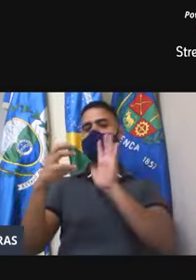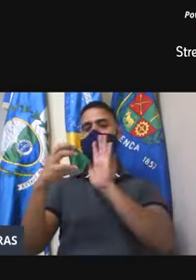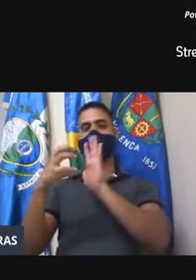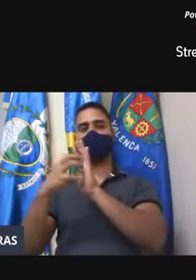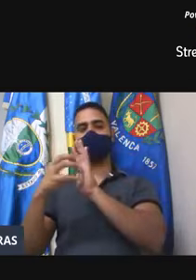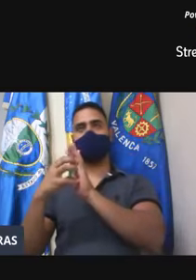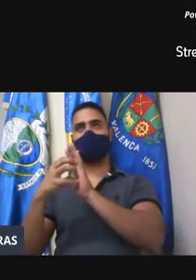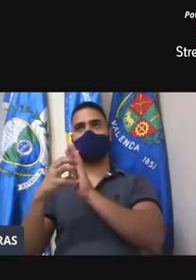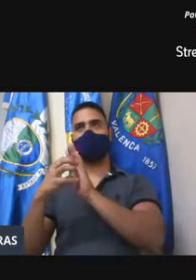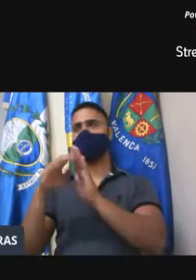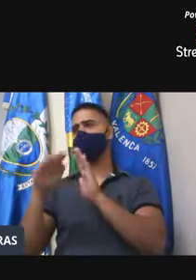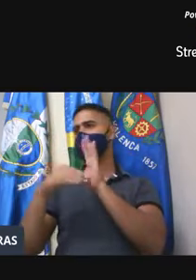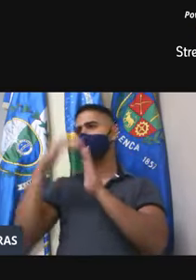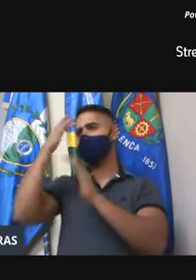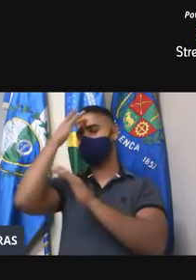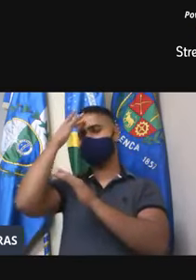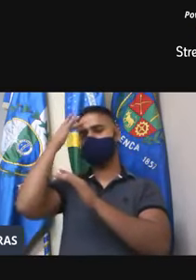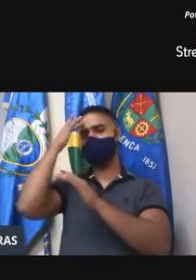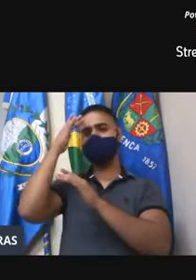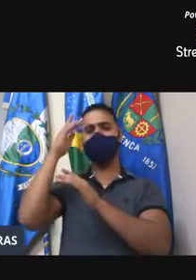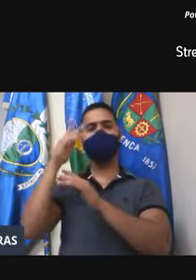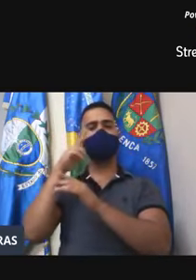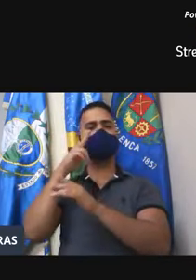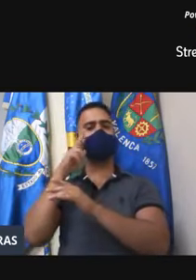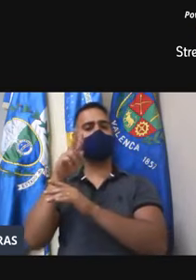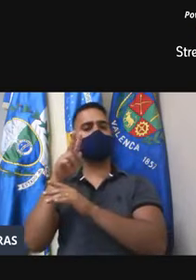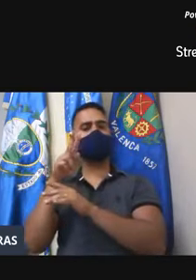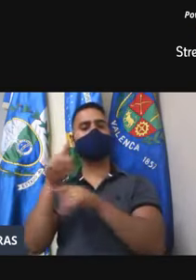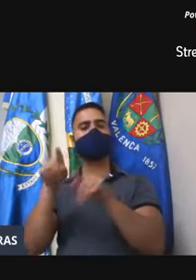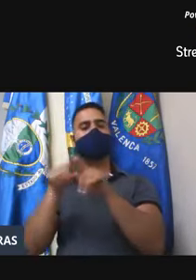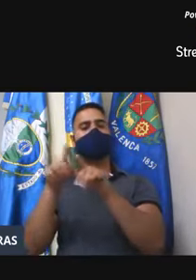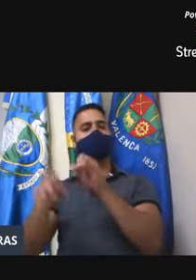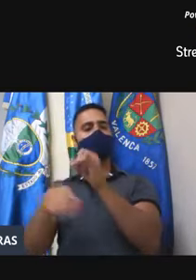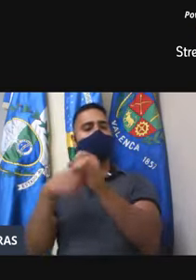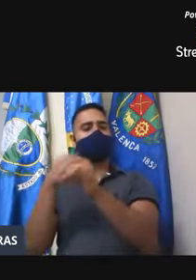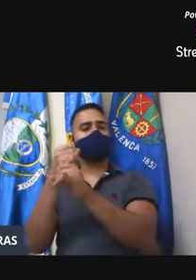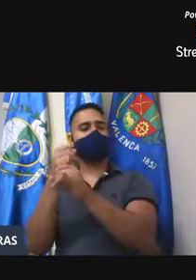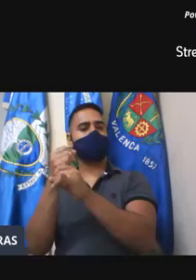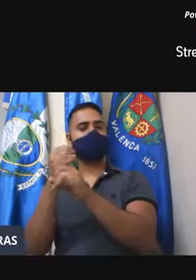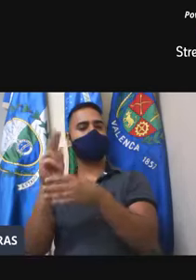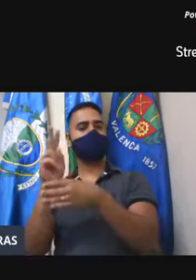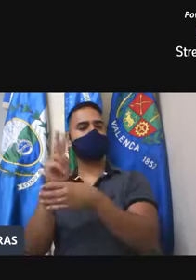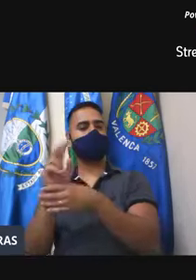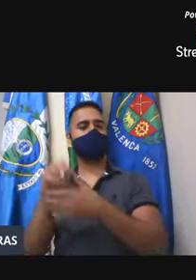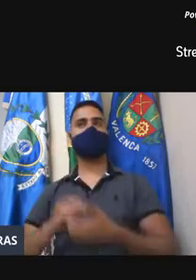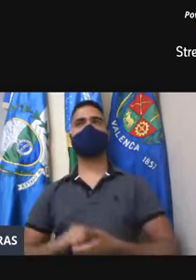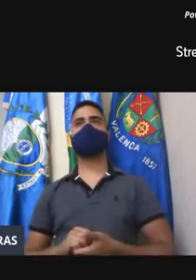senhoras, senhores, munícipes, que acompanham a sessão virtualmente.